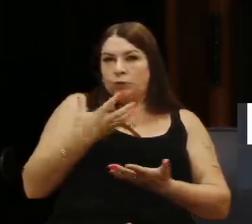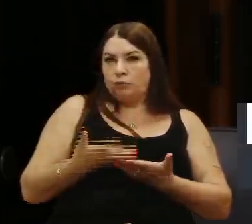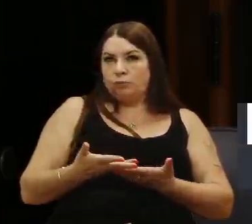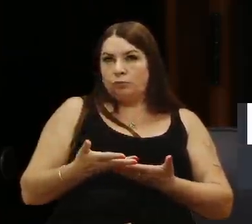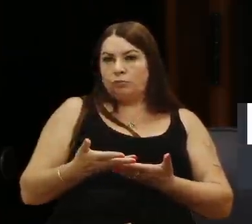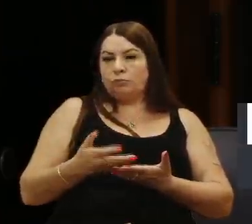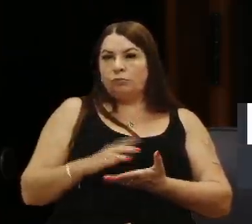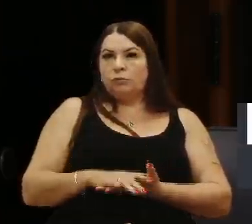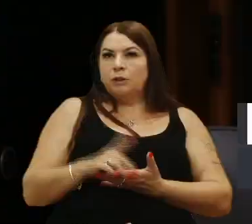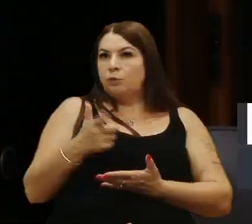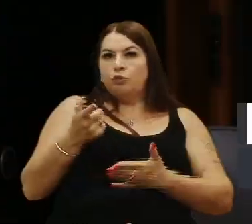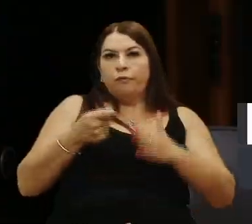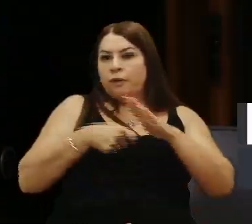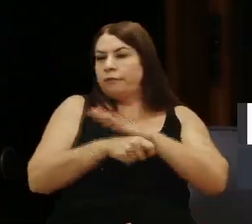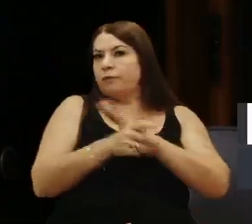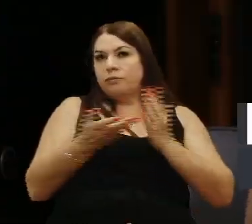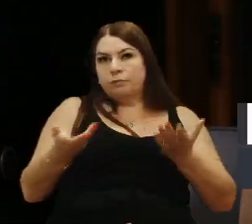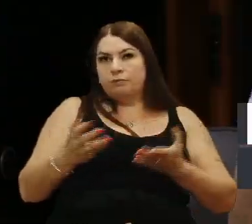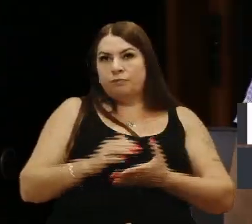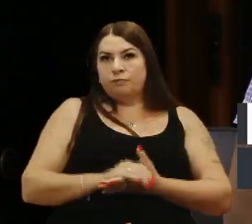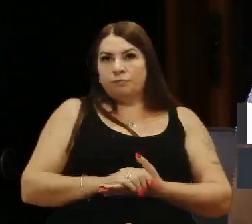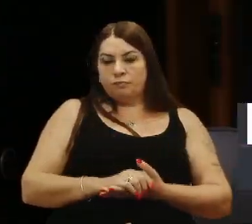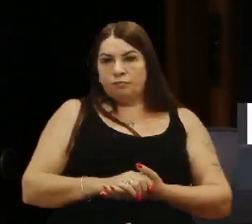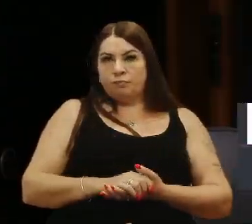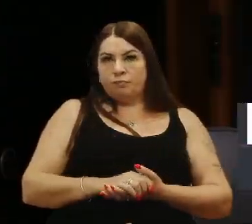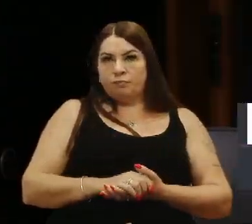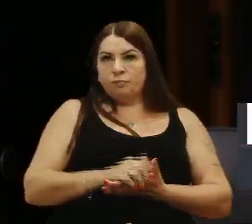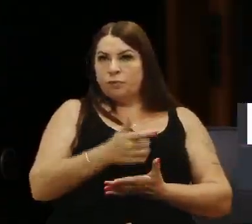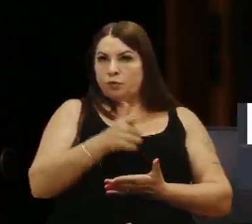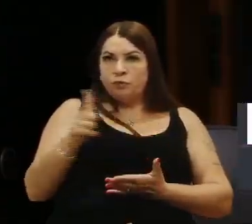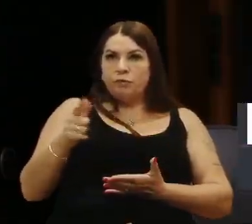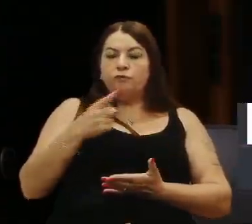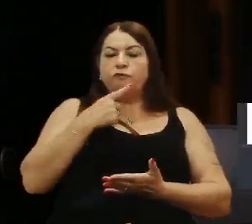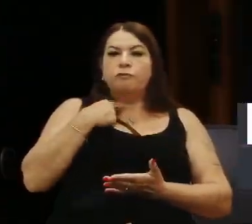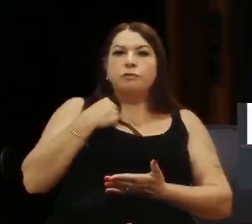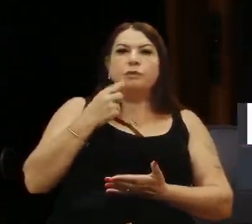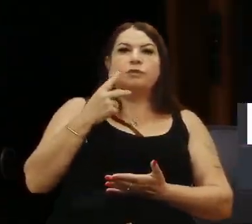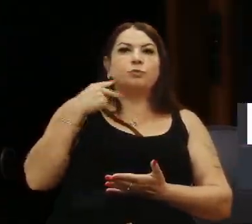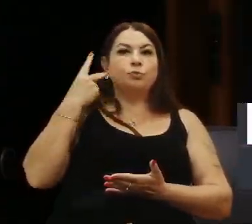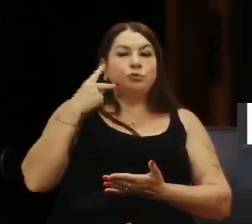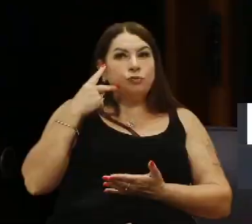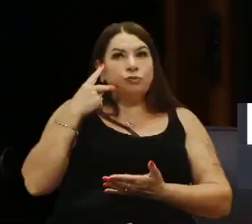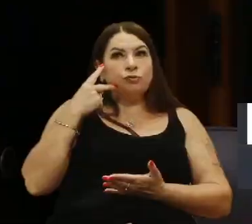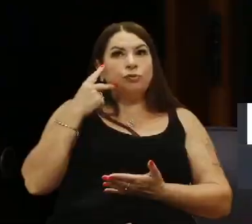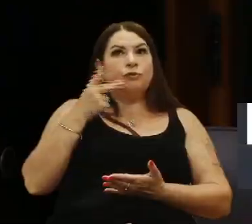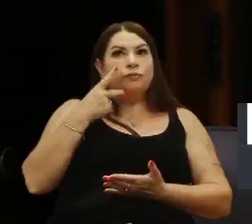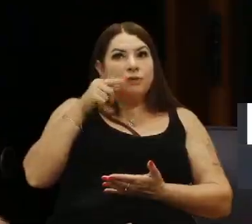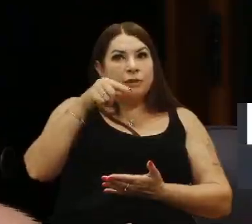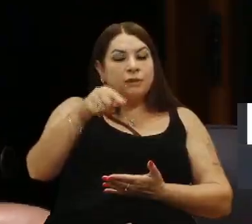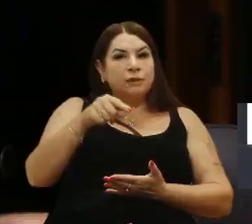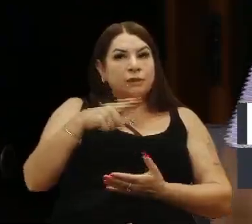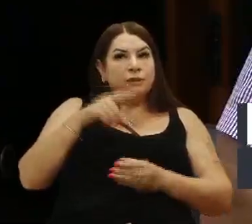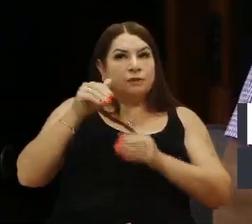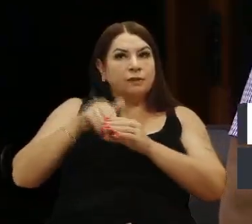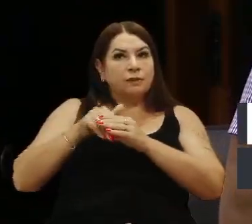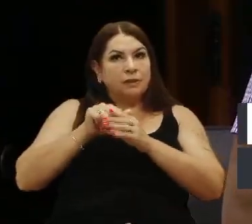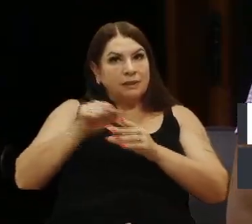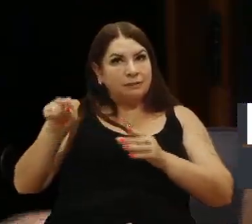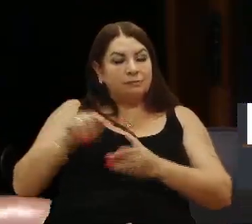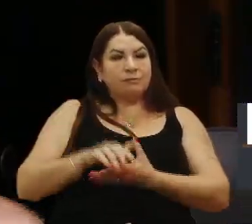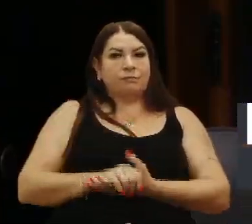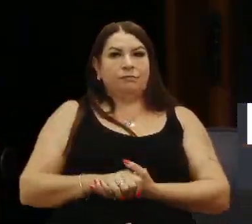se não tiver investimento, se não tiver vontade política. Eu estou dizendo isso que logo tem as eleições.